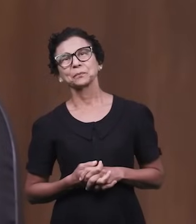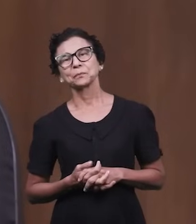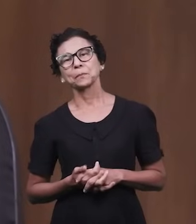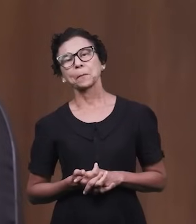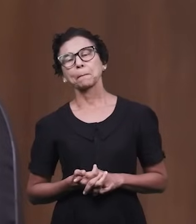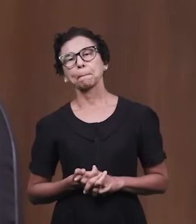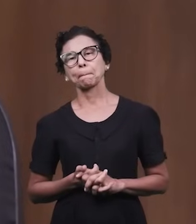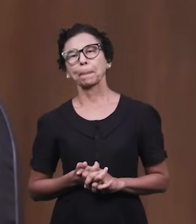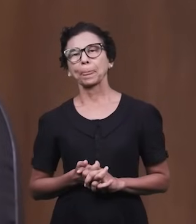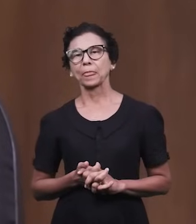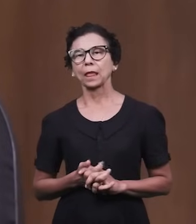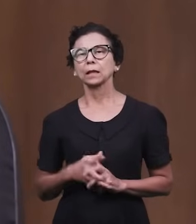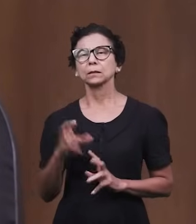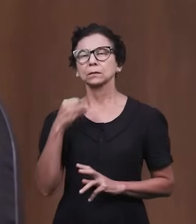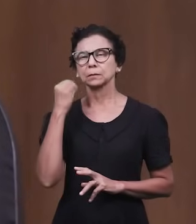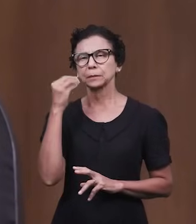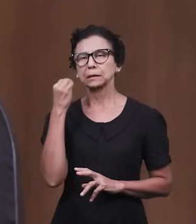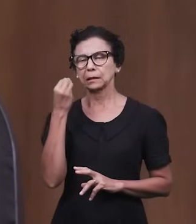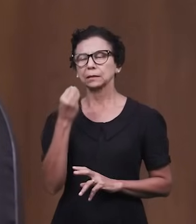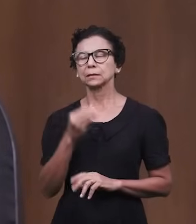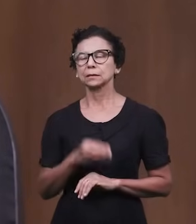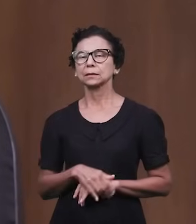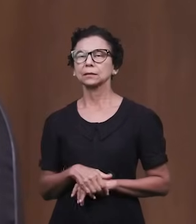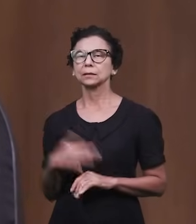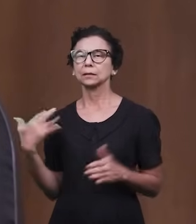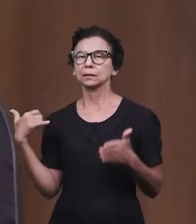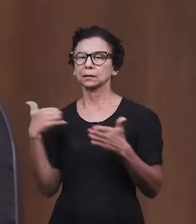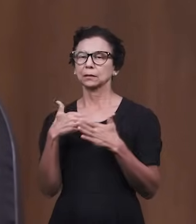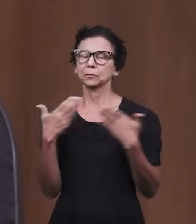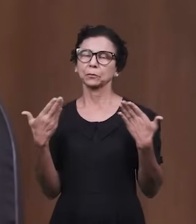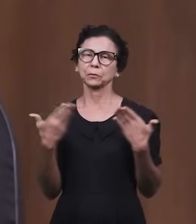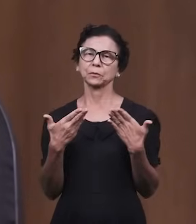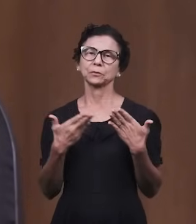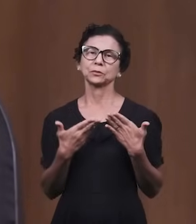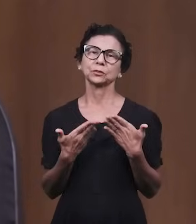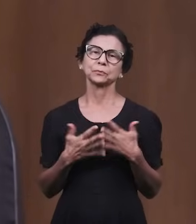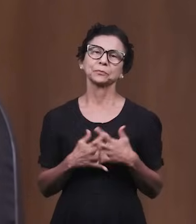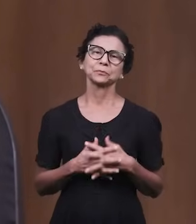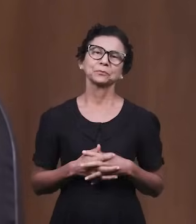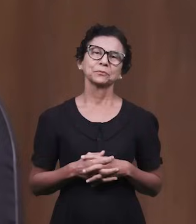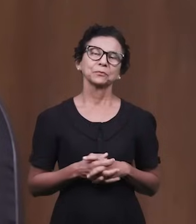nós vivemos, da nossa experiência. Então é aquilo que está